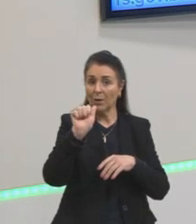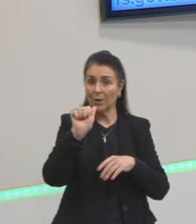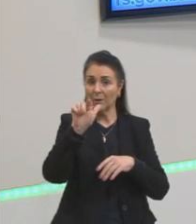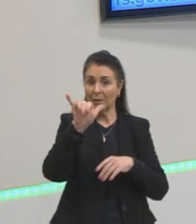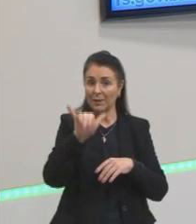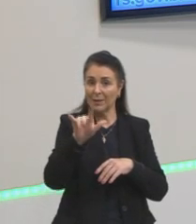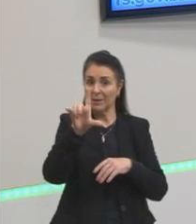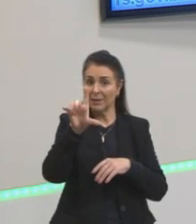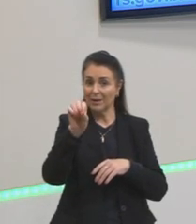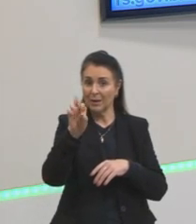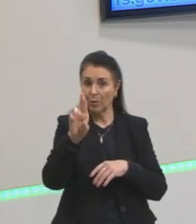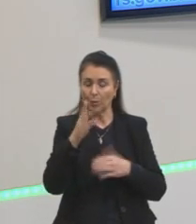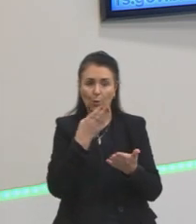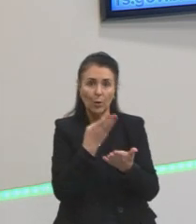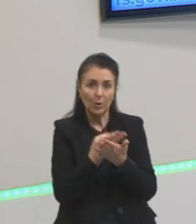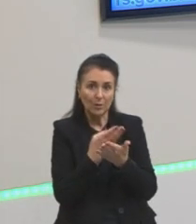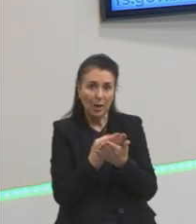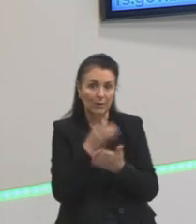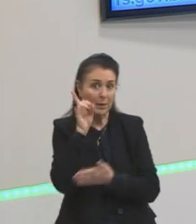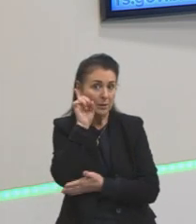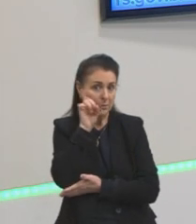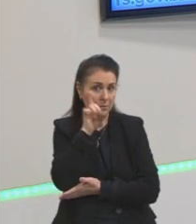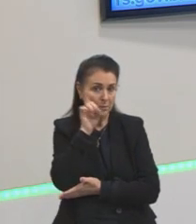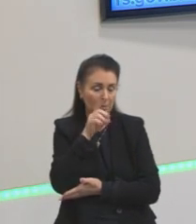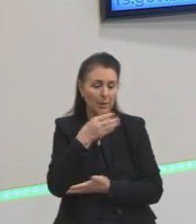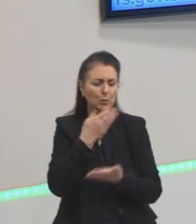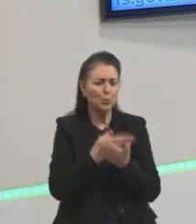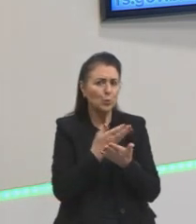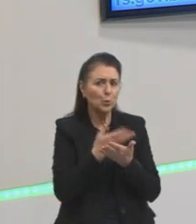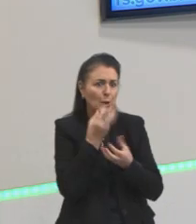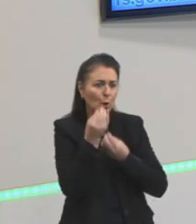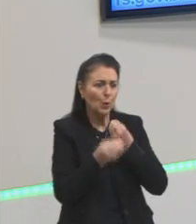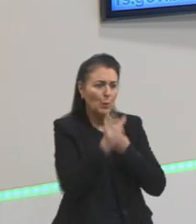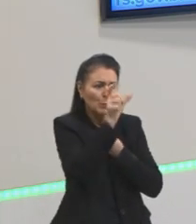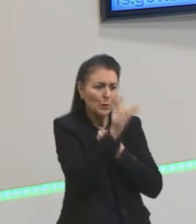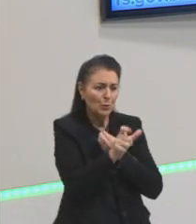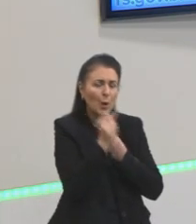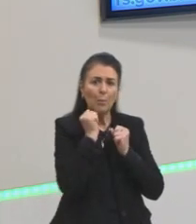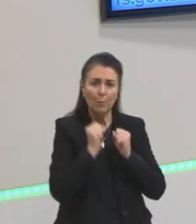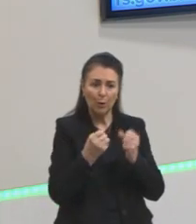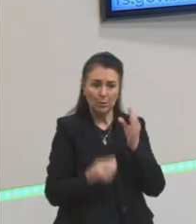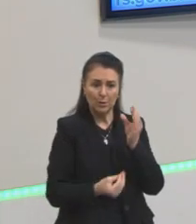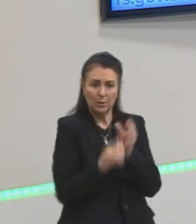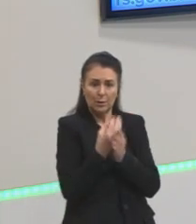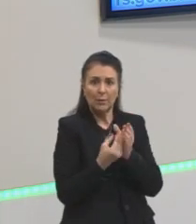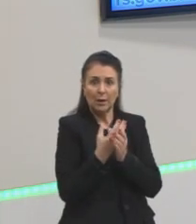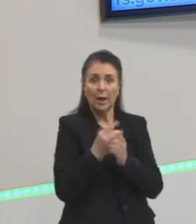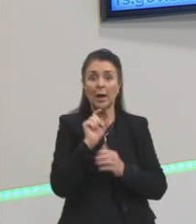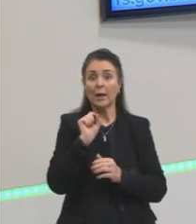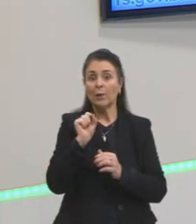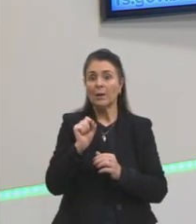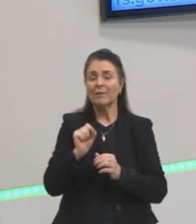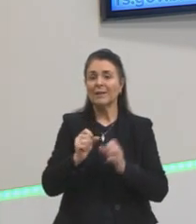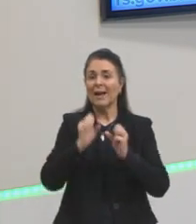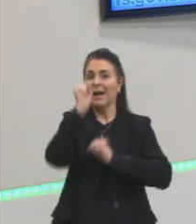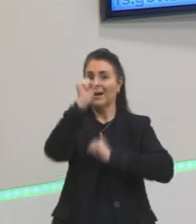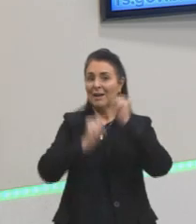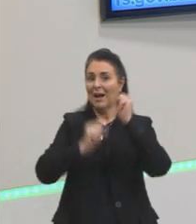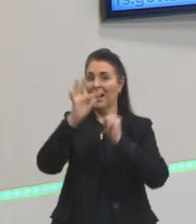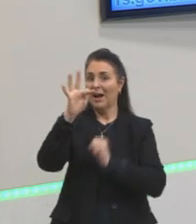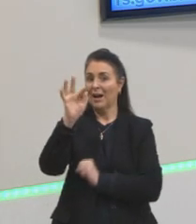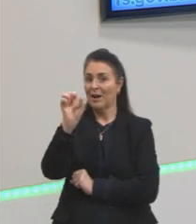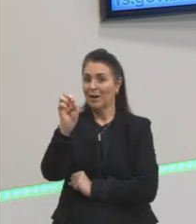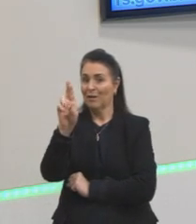e ele estuda como o trabalhador pode produzir ao máximo e quem coloca essa teoria na sua fábrica é o forte que a